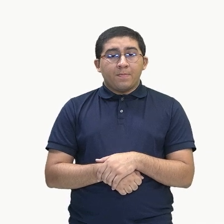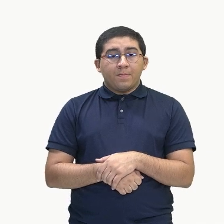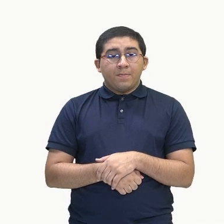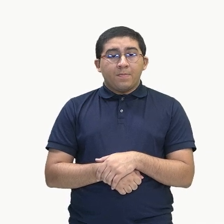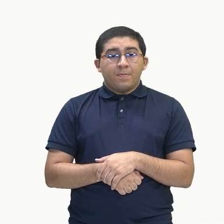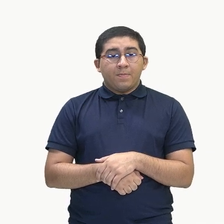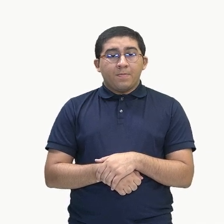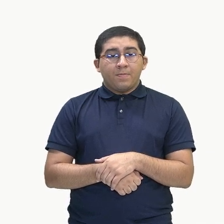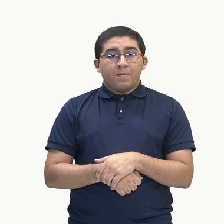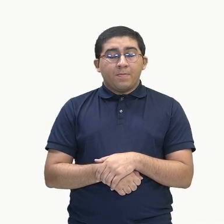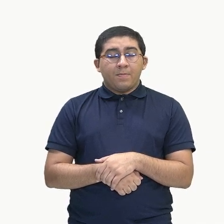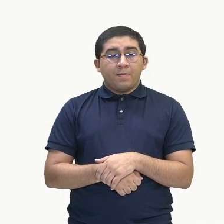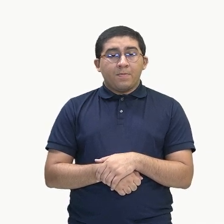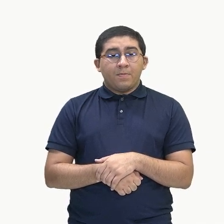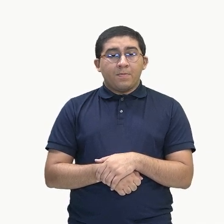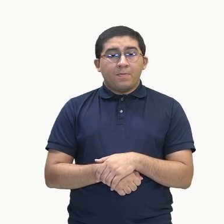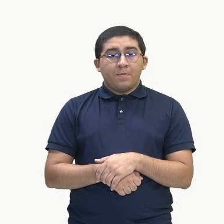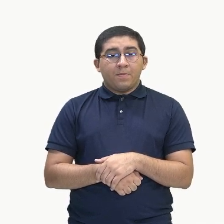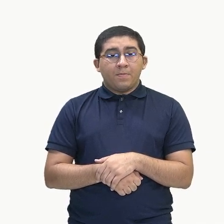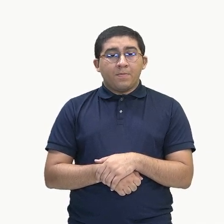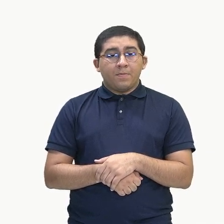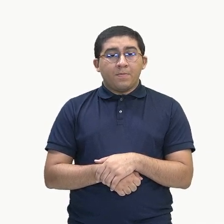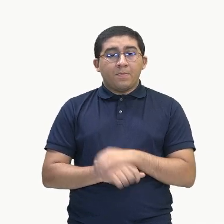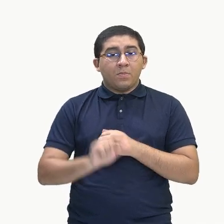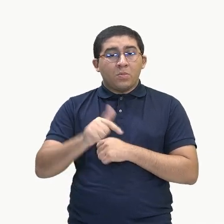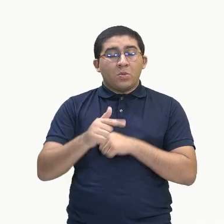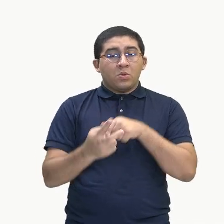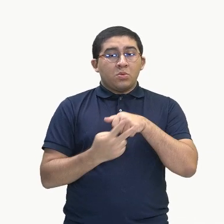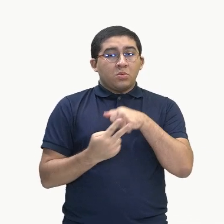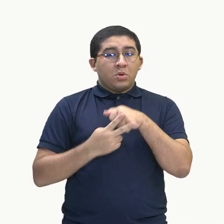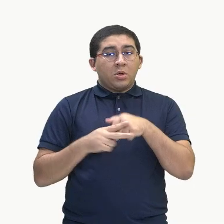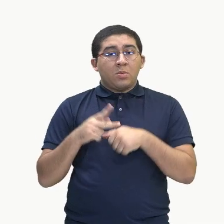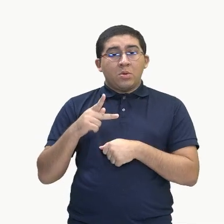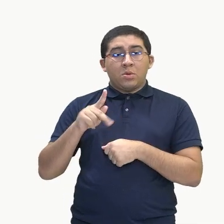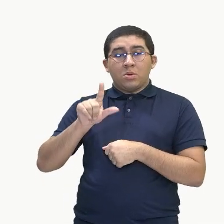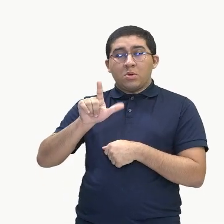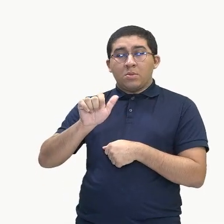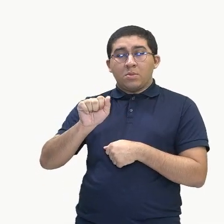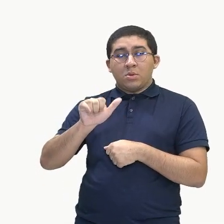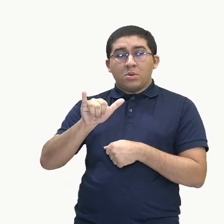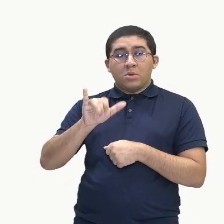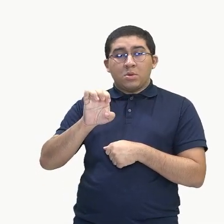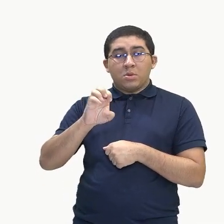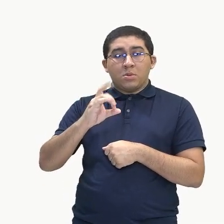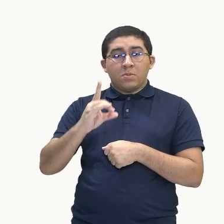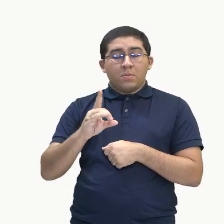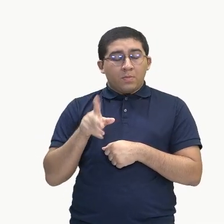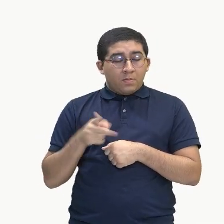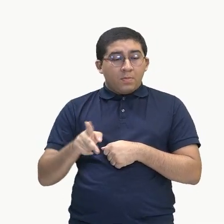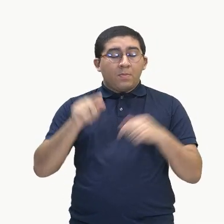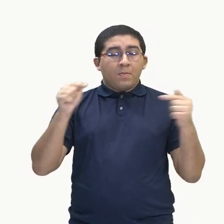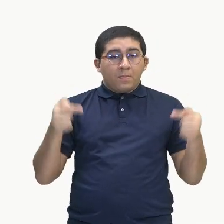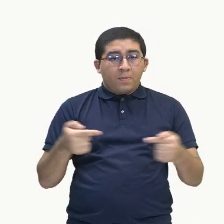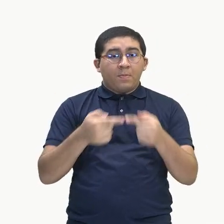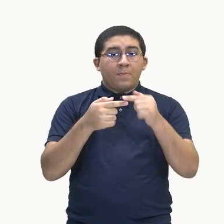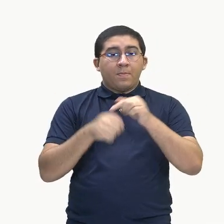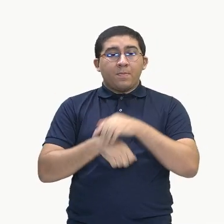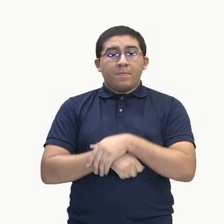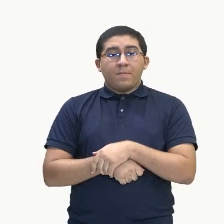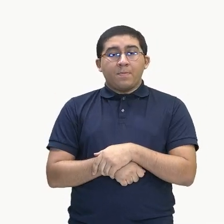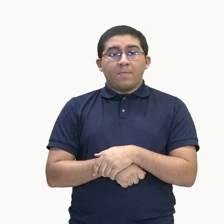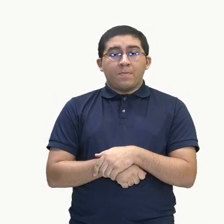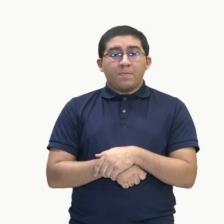reading, e o próximo verbo é played. Sempre assim, was reading